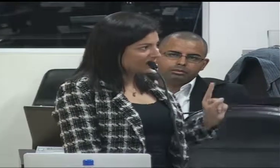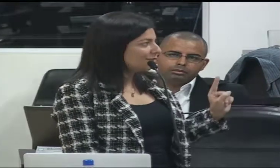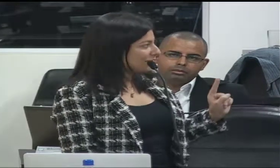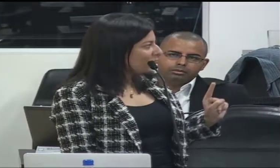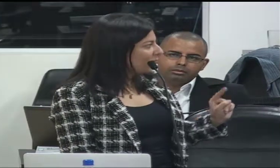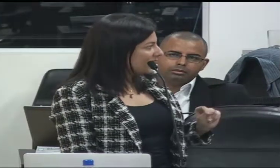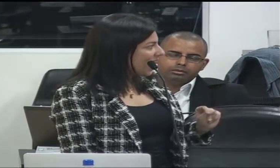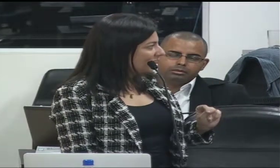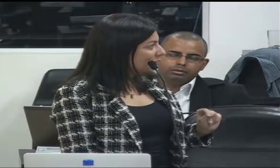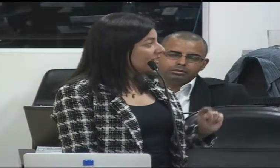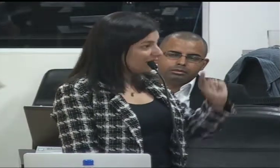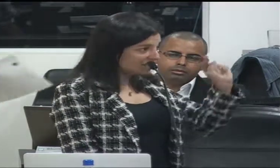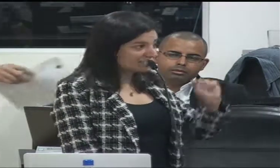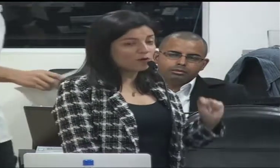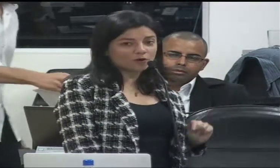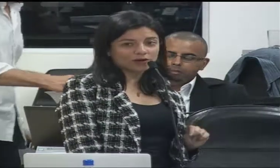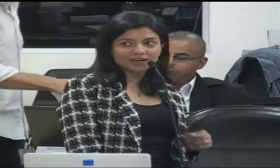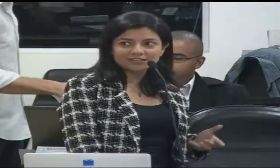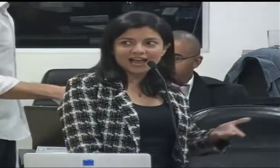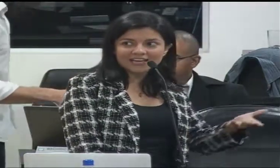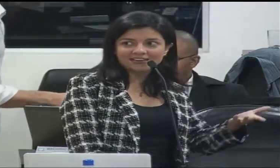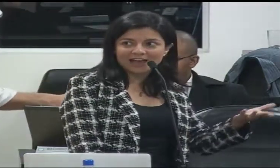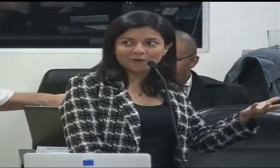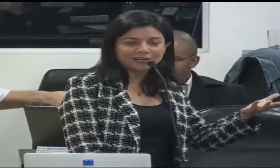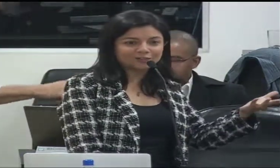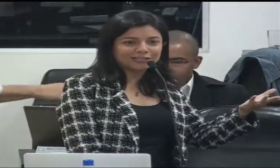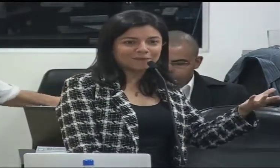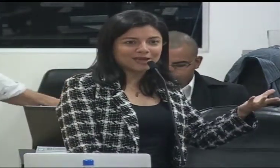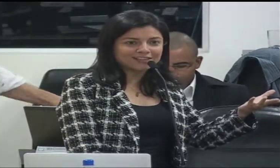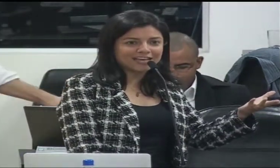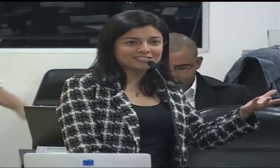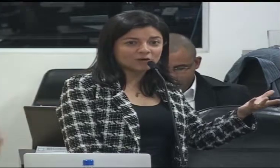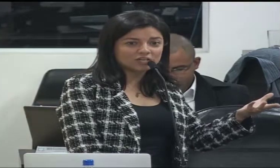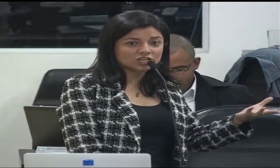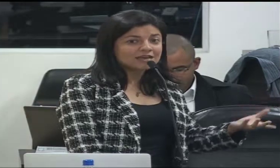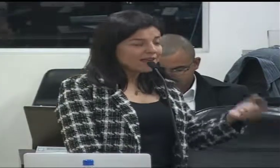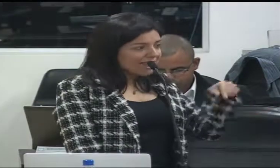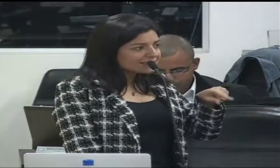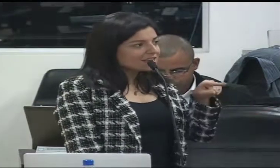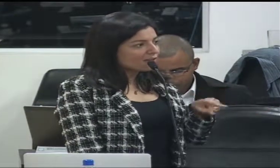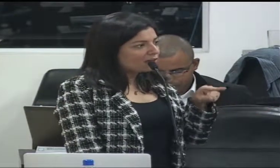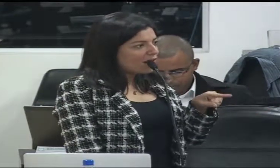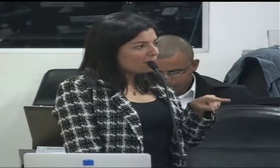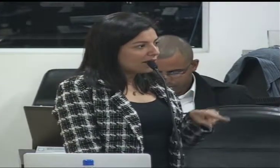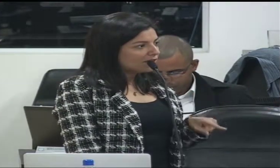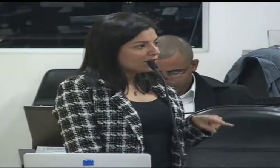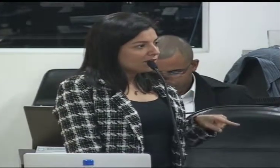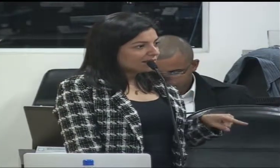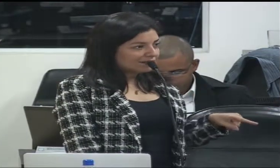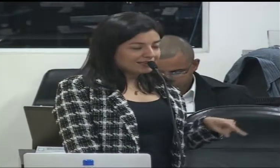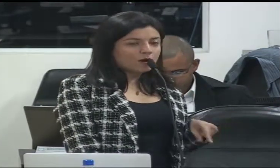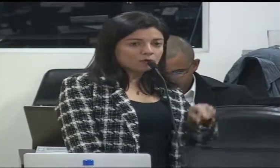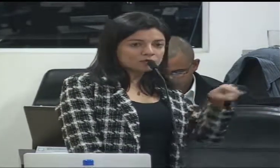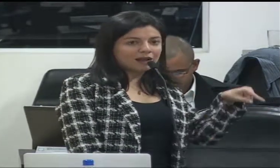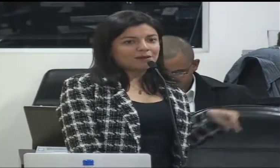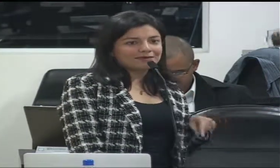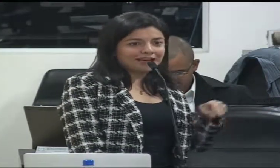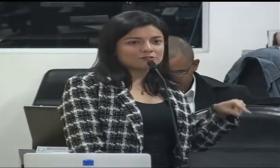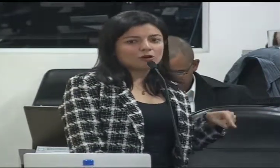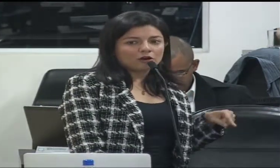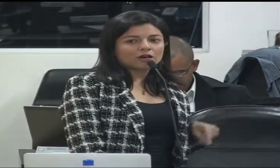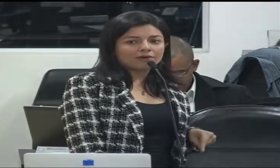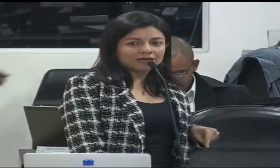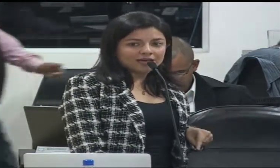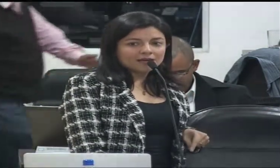imprensa que tem nos acompanhado, estão colocando, e aí, é o grito da independência hoje? Essa forma que alguns